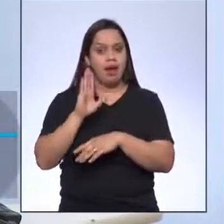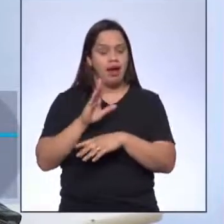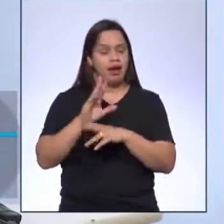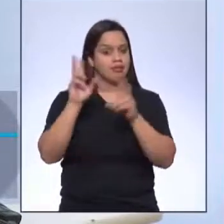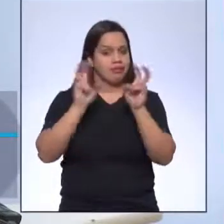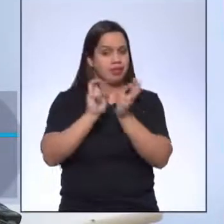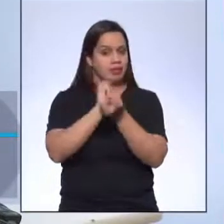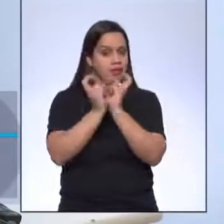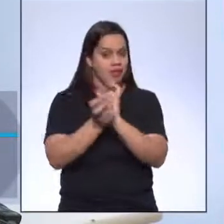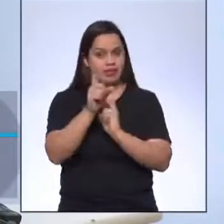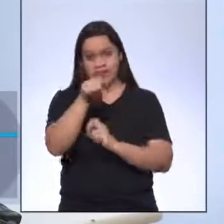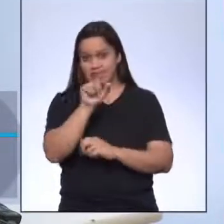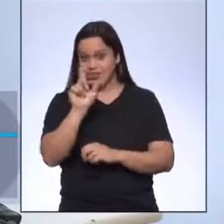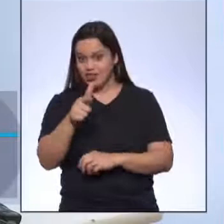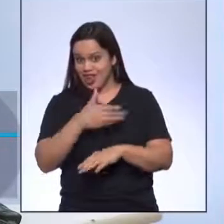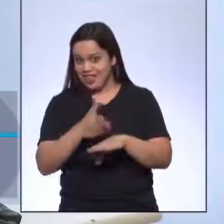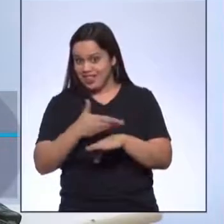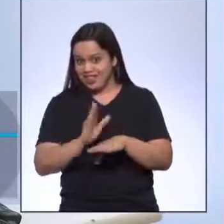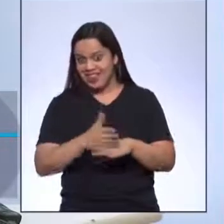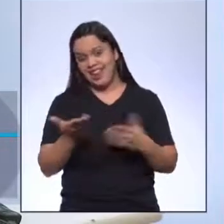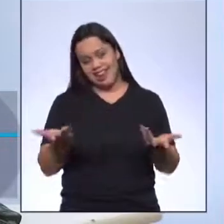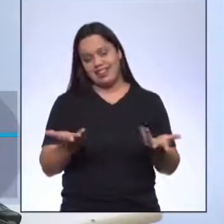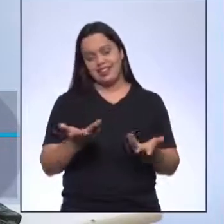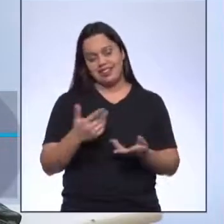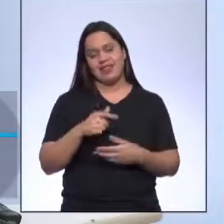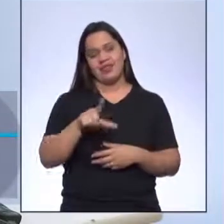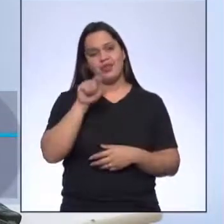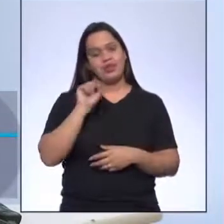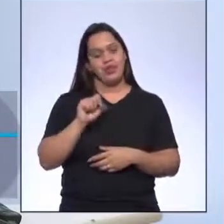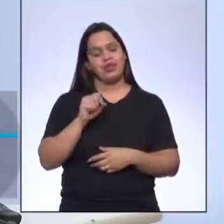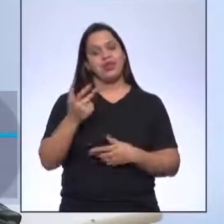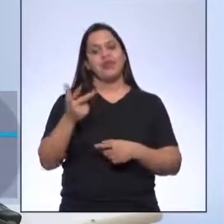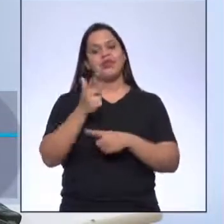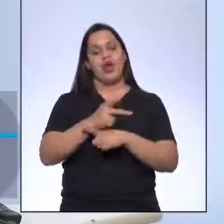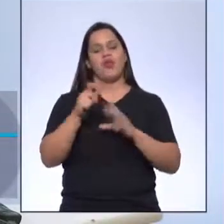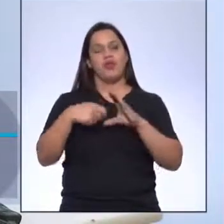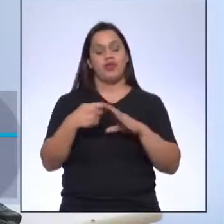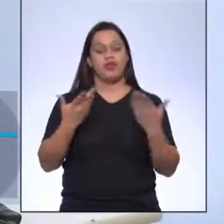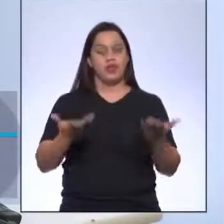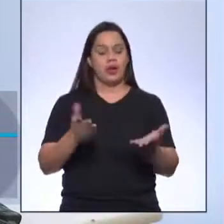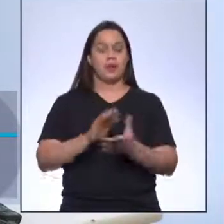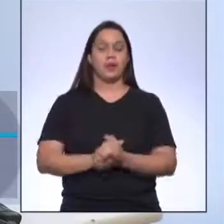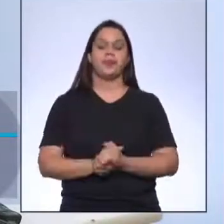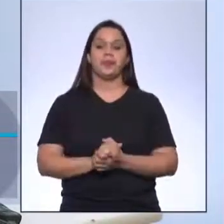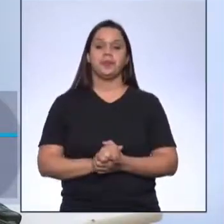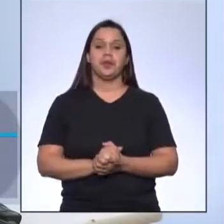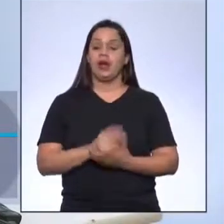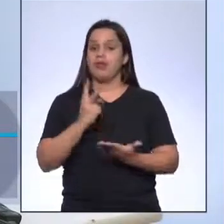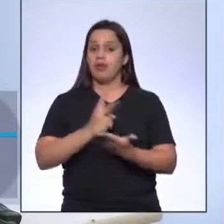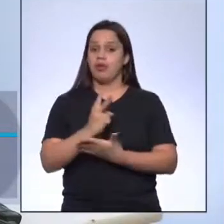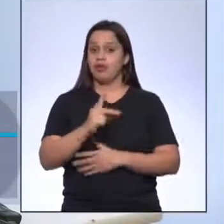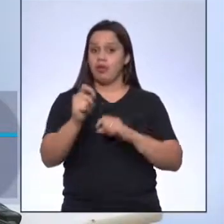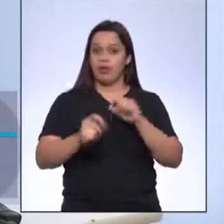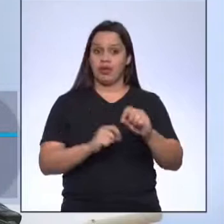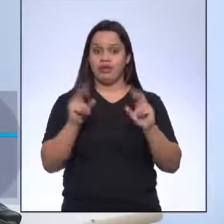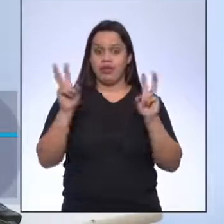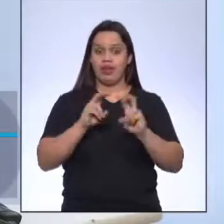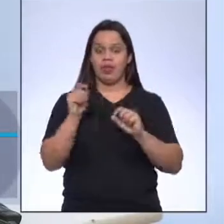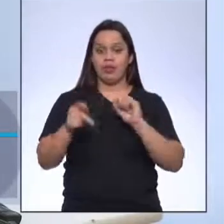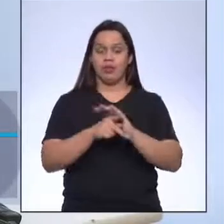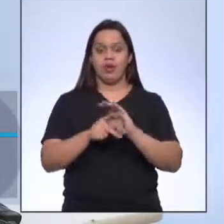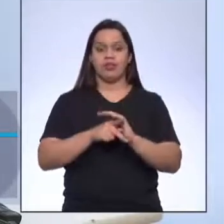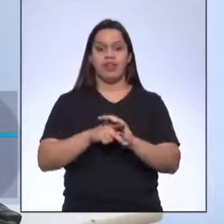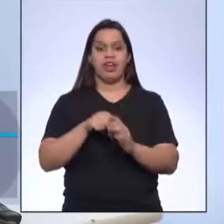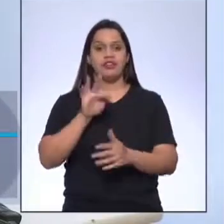já faz, espero que eu tenha feito uma boa escolha de vídeo. Vamos lá, pessoal, vamos continuar. Agora a gente vai falar sobre o